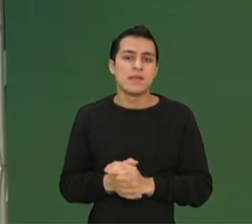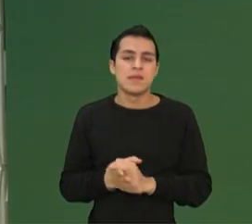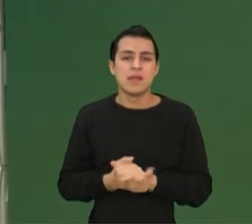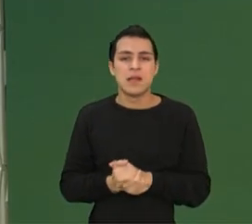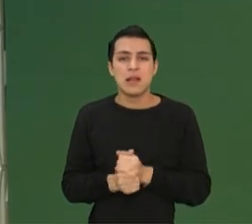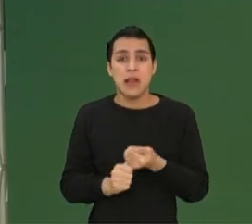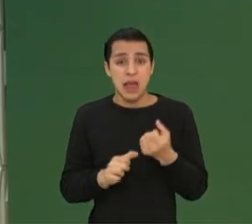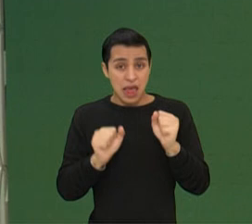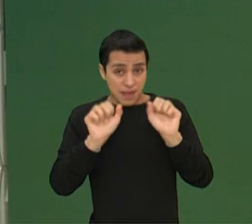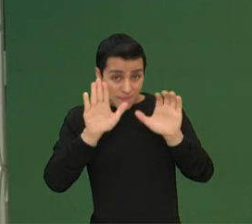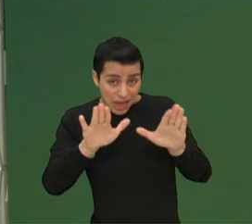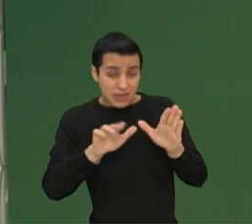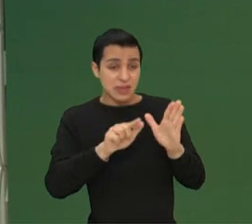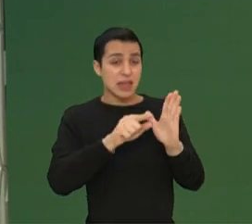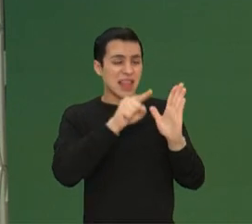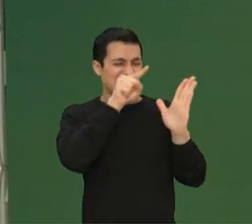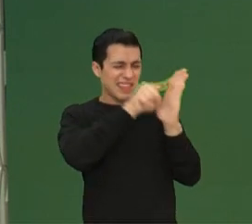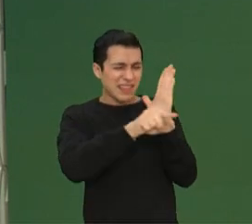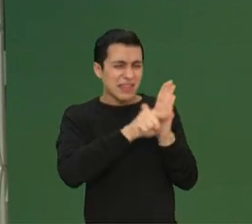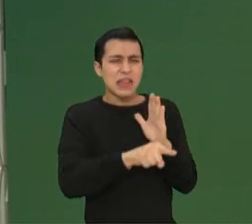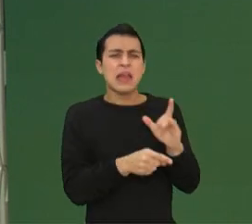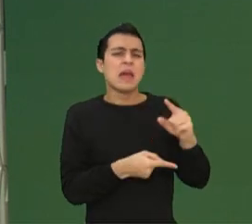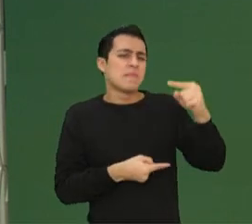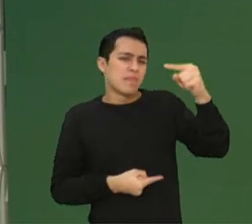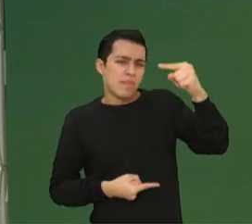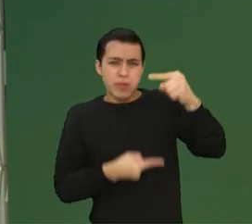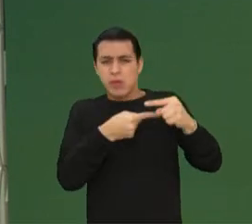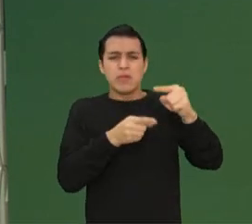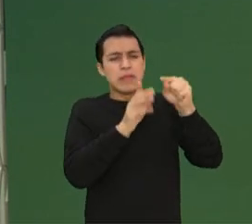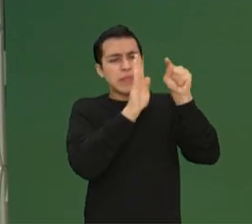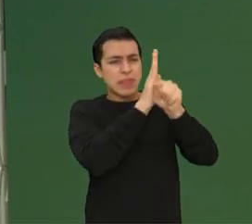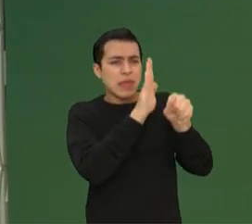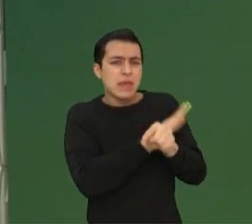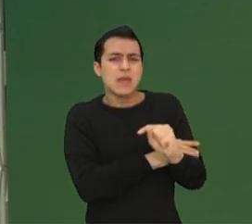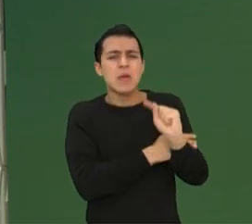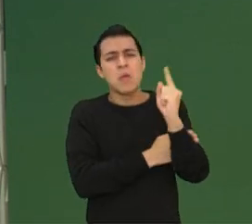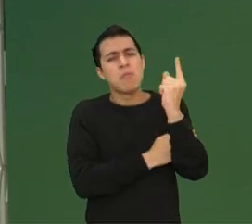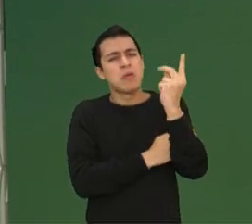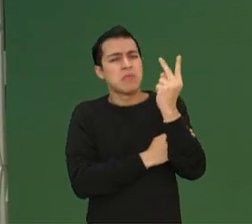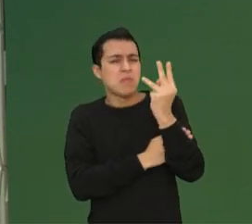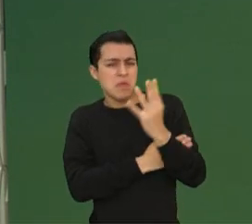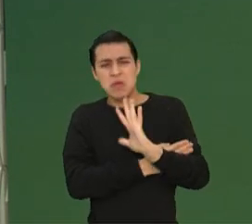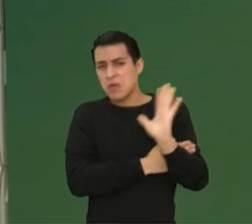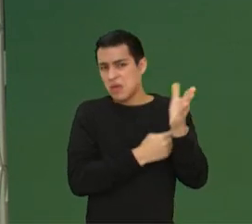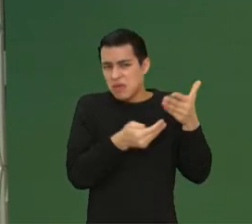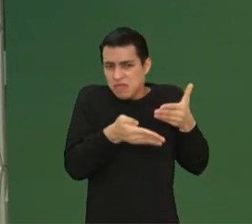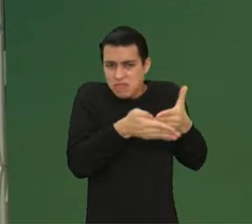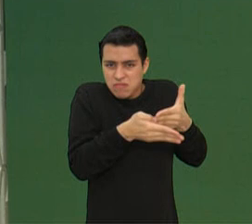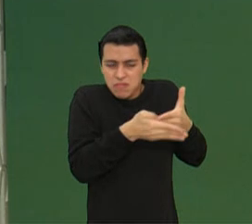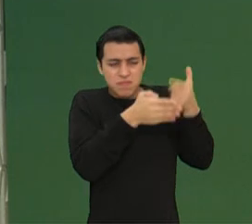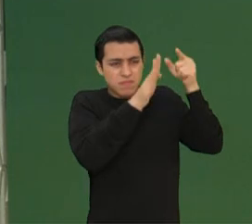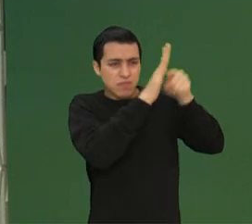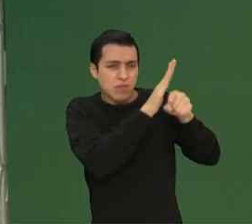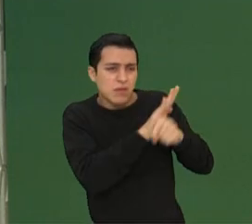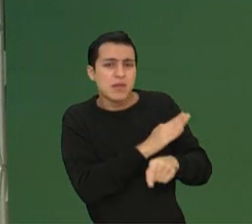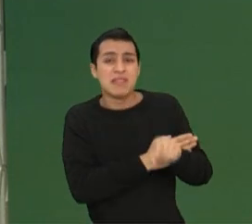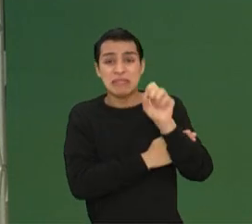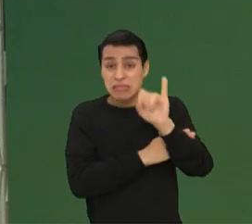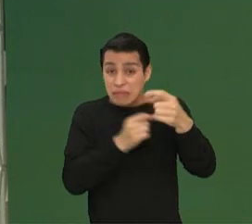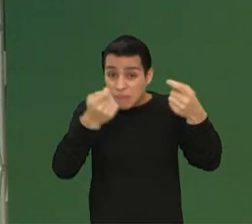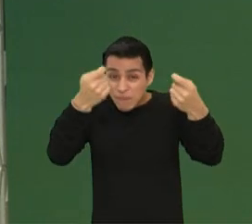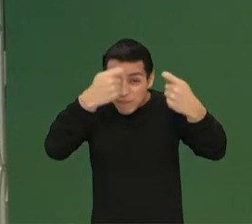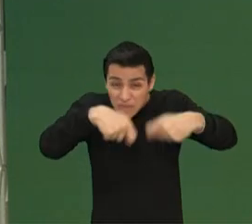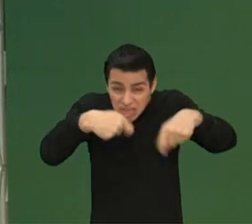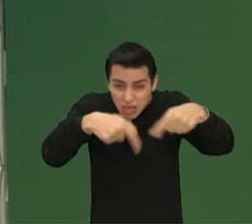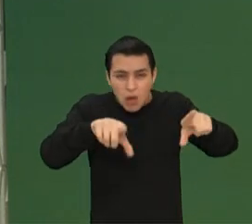A enquete, ela é composta por poucas perguntas. Normalmente uma, duas, poucas perguntas. Se há necessidade